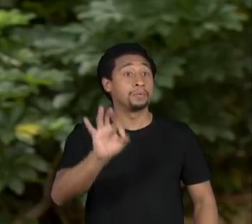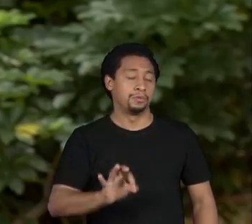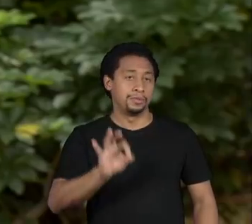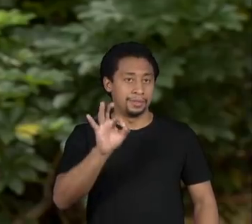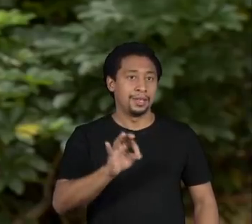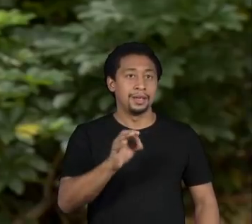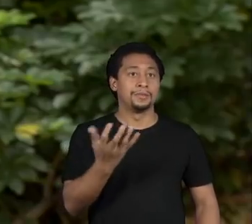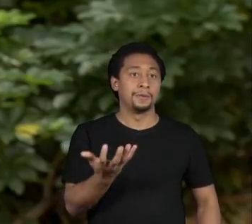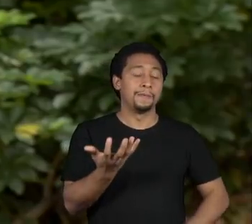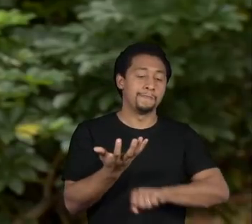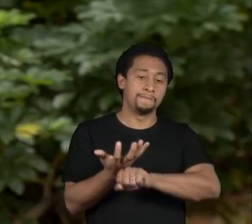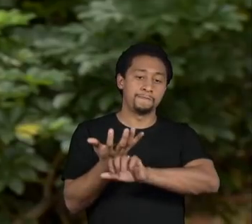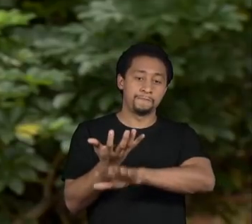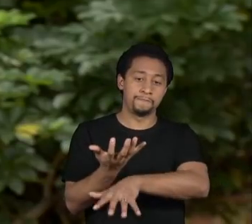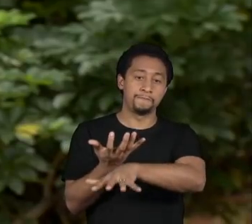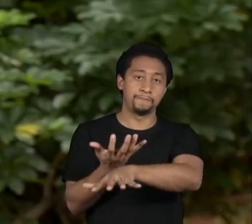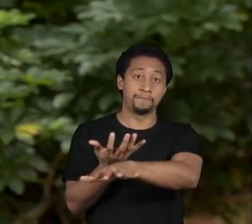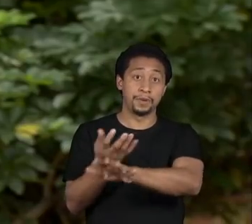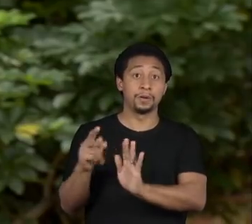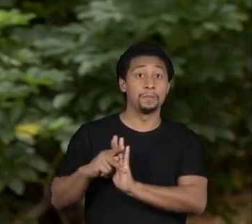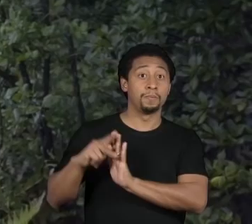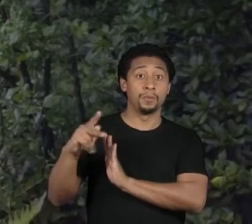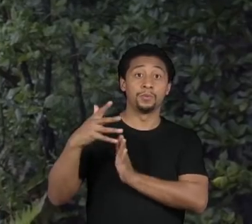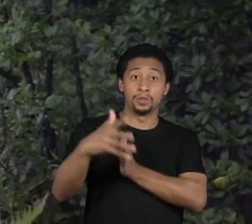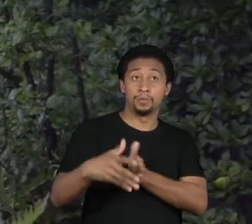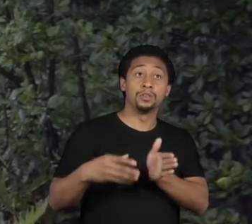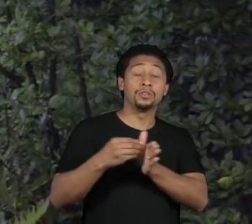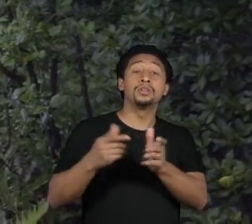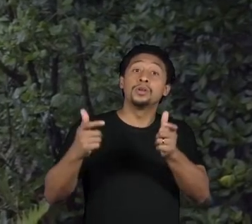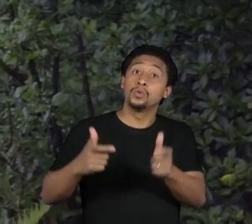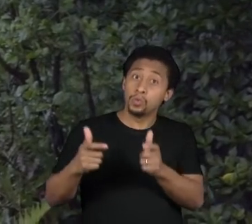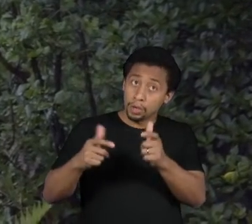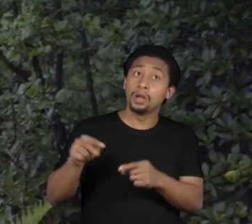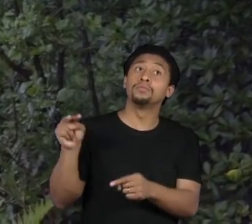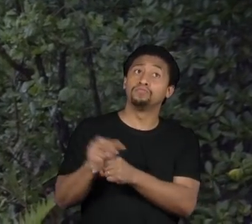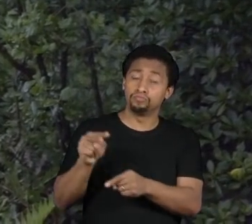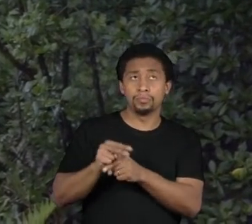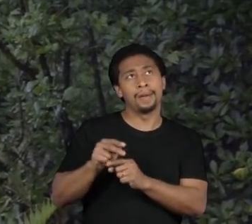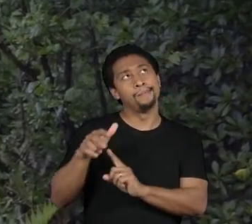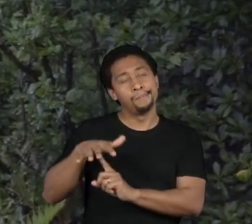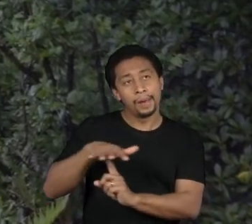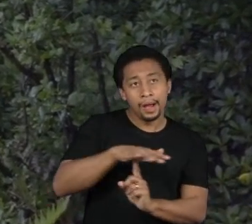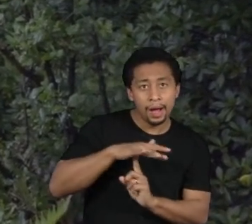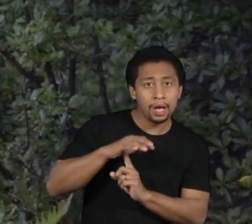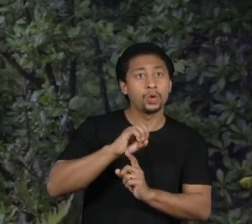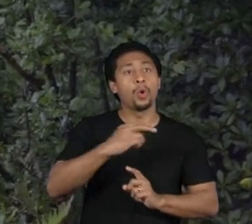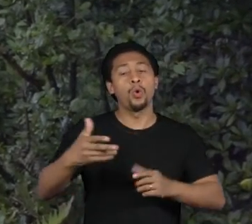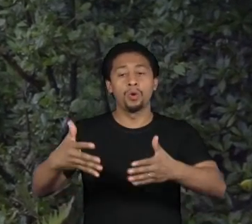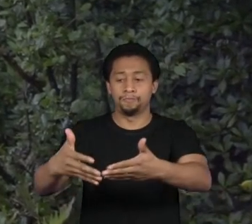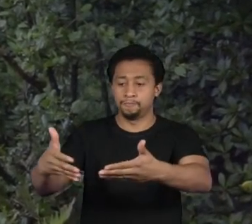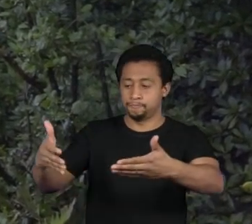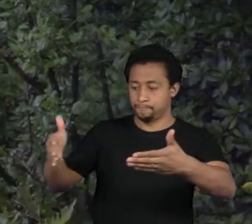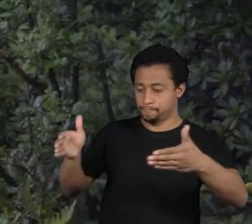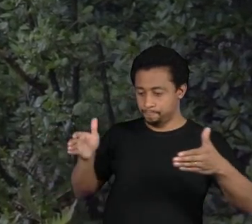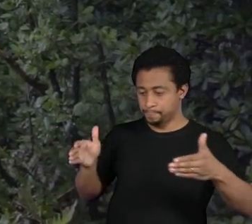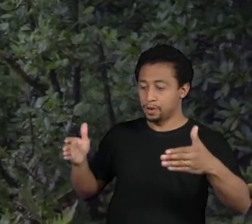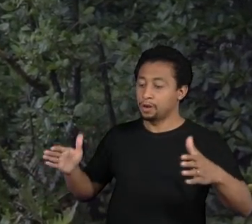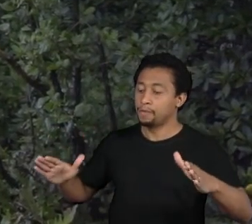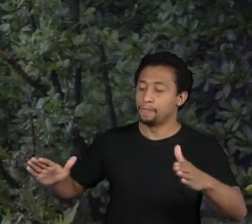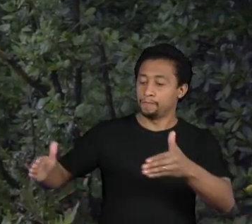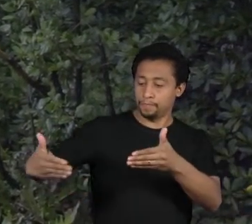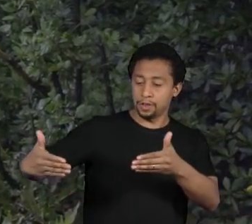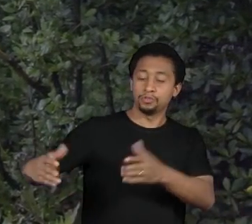Amazônia estão em unidades de conservação, como parques ou reservas criadas para proteger a biodiversidade.